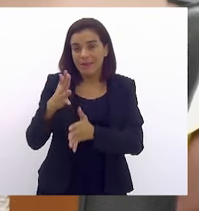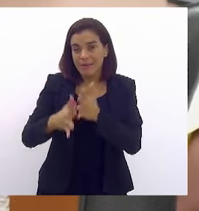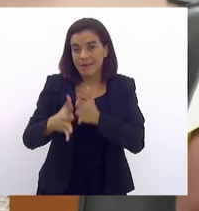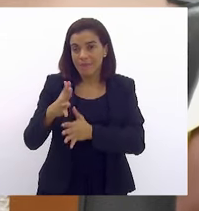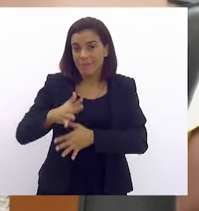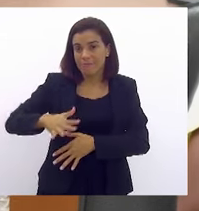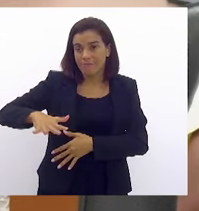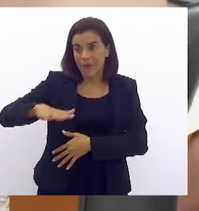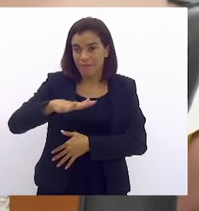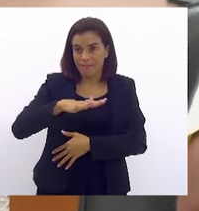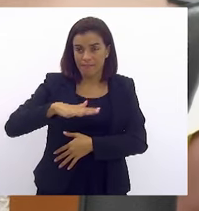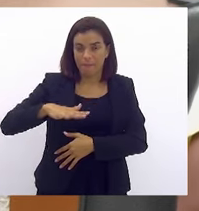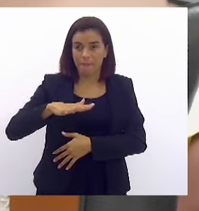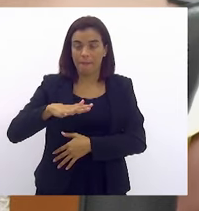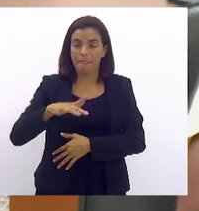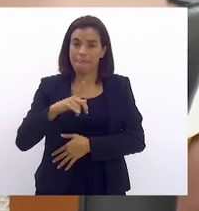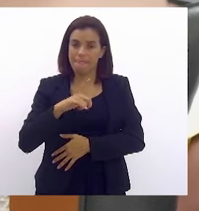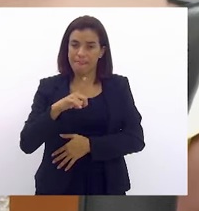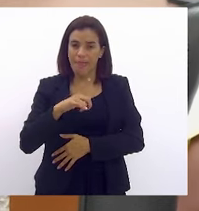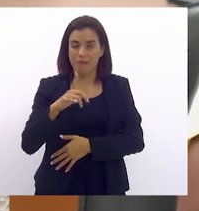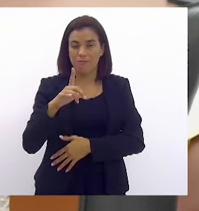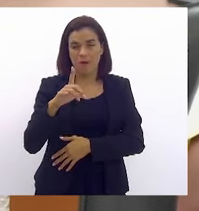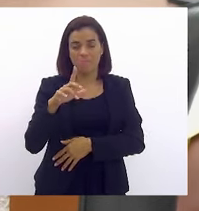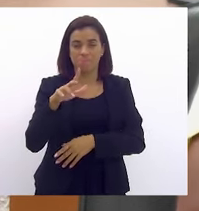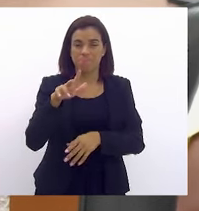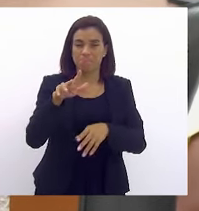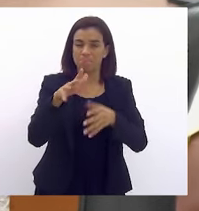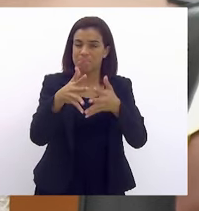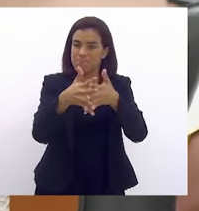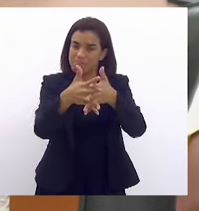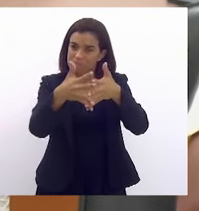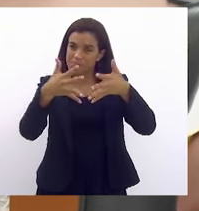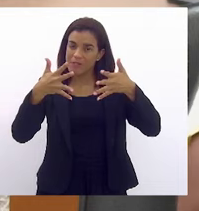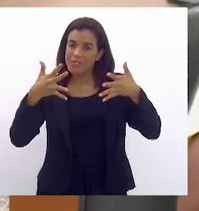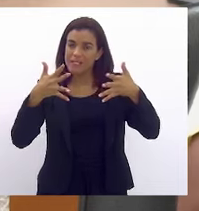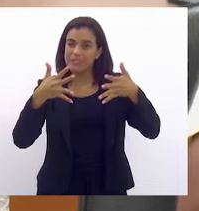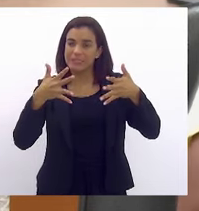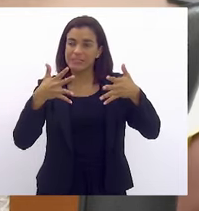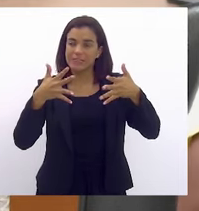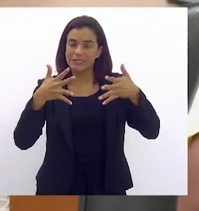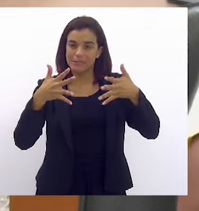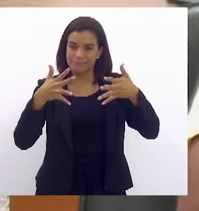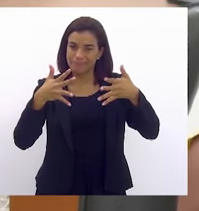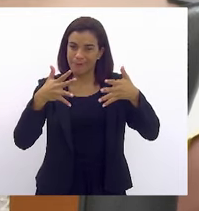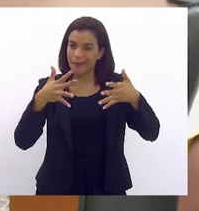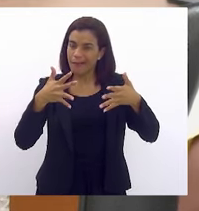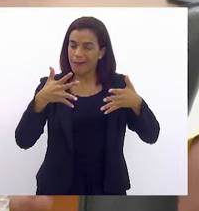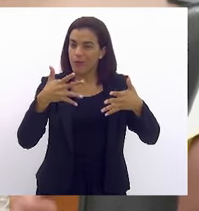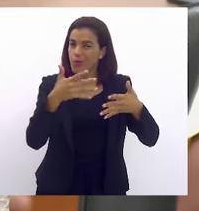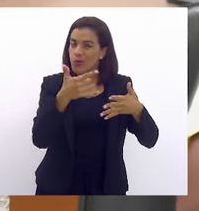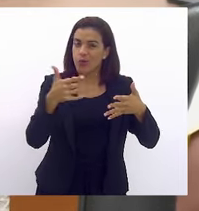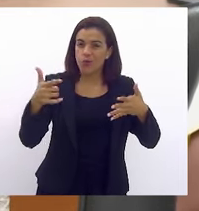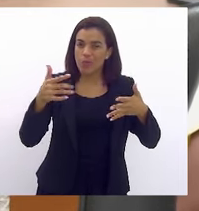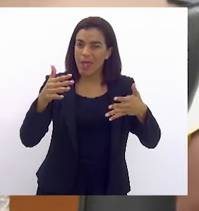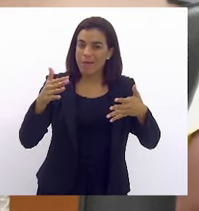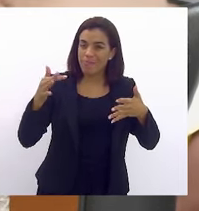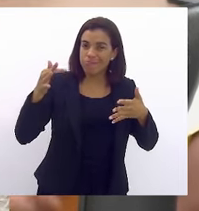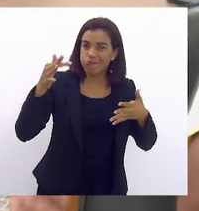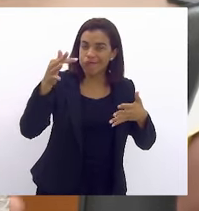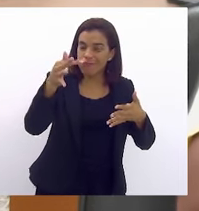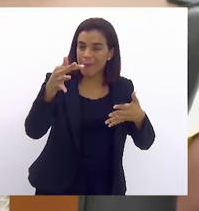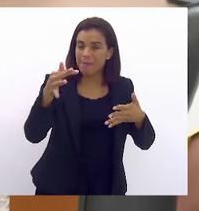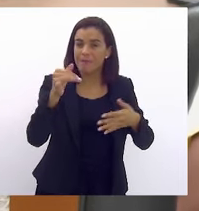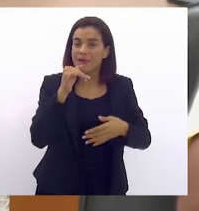gente tem aí uma perspectiva que é nada aprazível para o futuro, de você ter